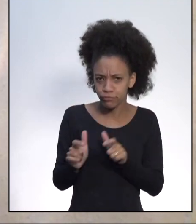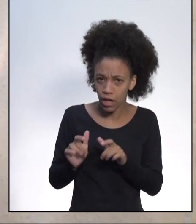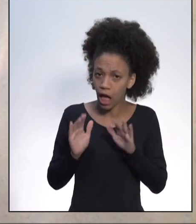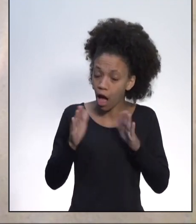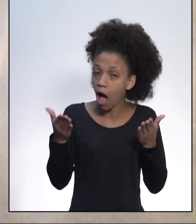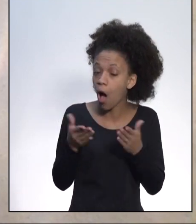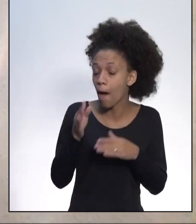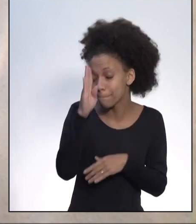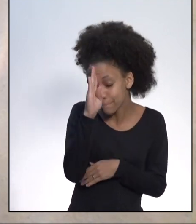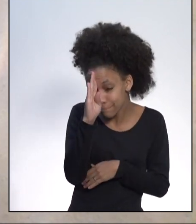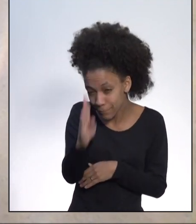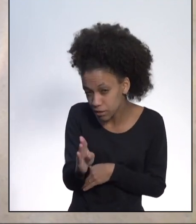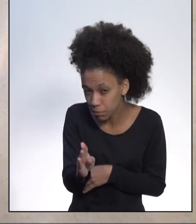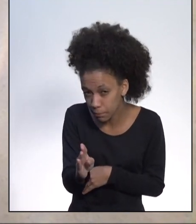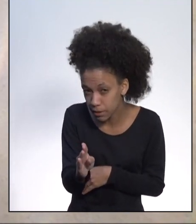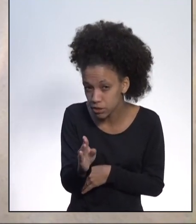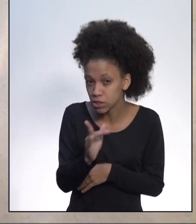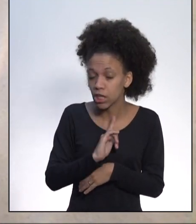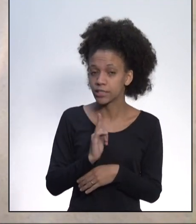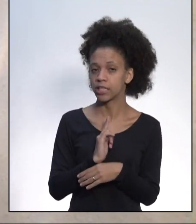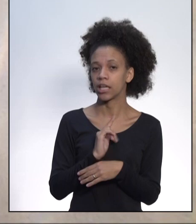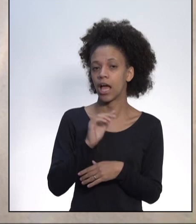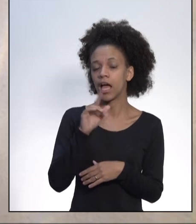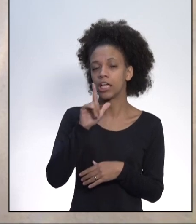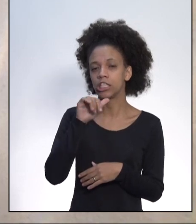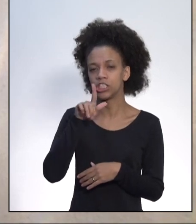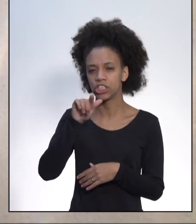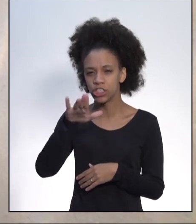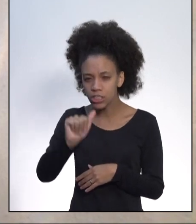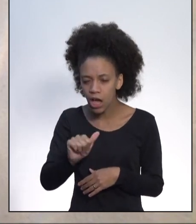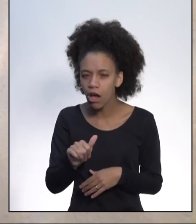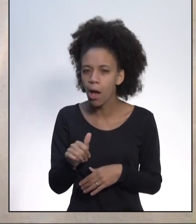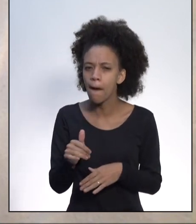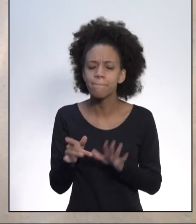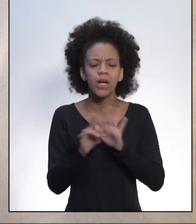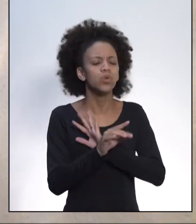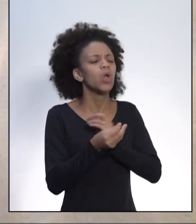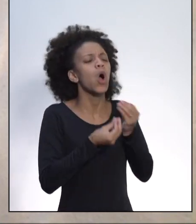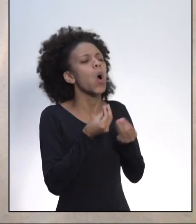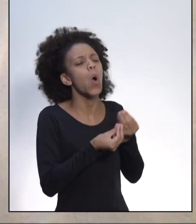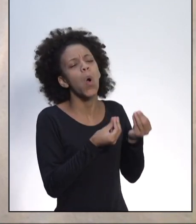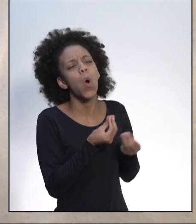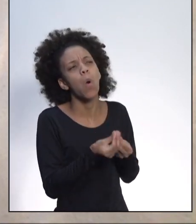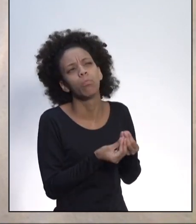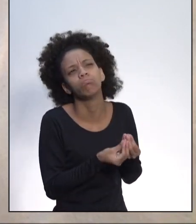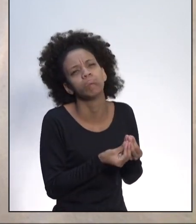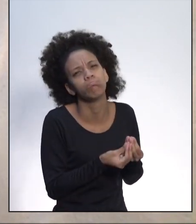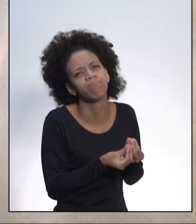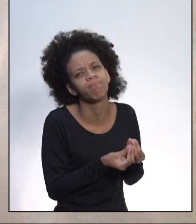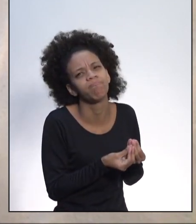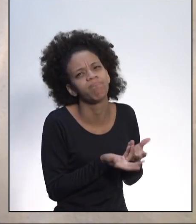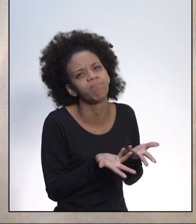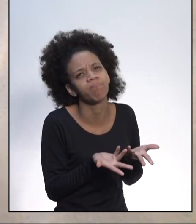Agora, principalmente, a Lígia está perguntando como é que a gente gostaria de saber qual